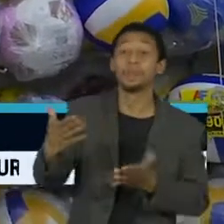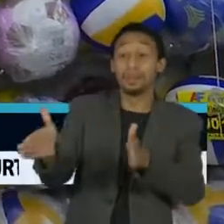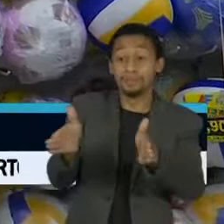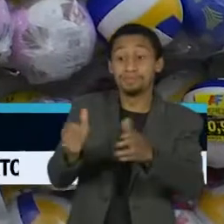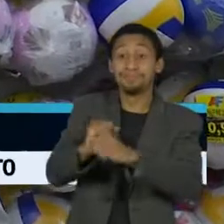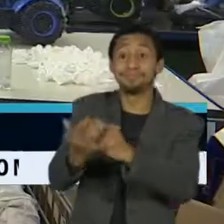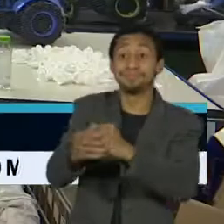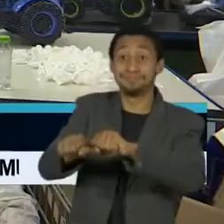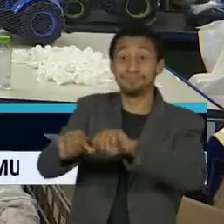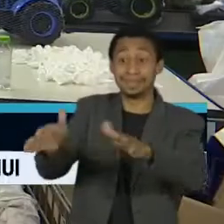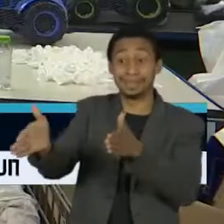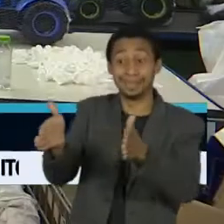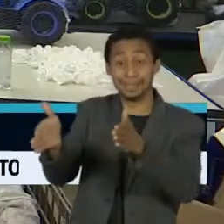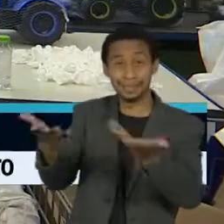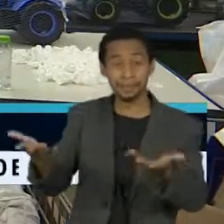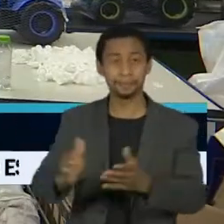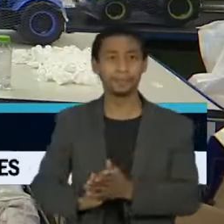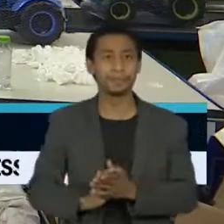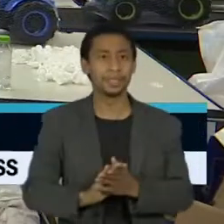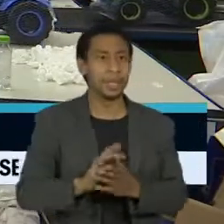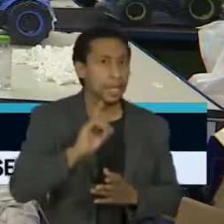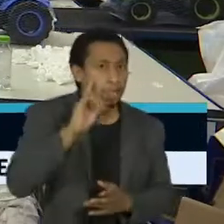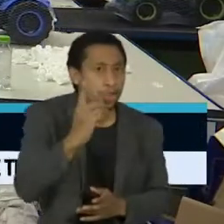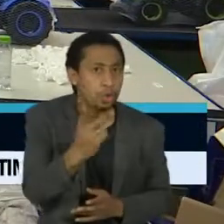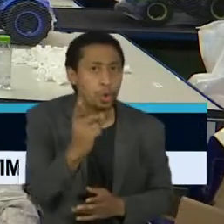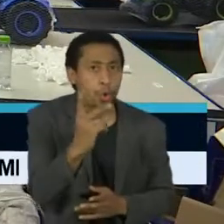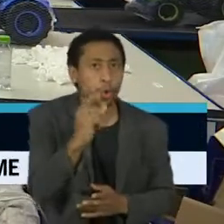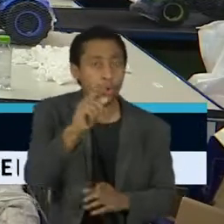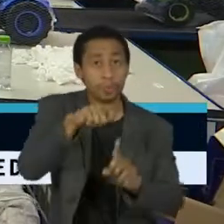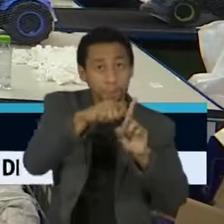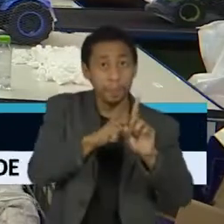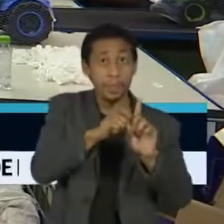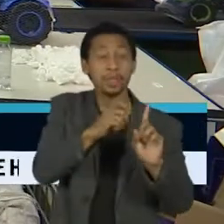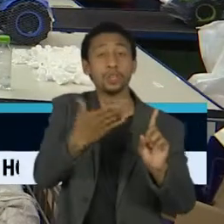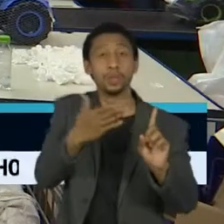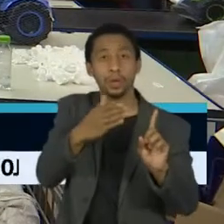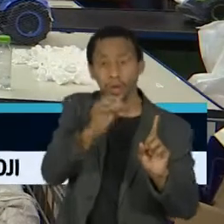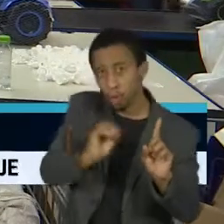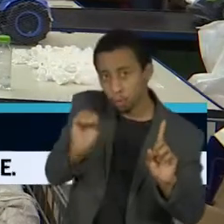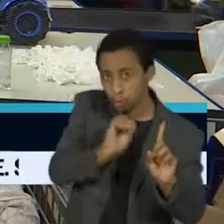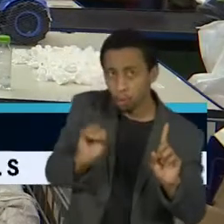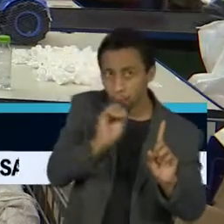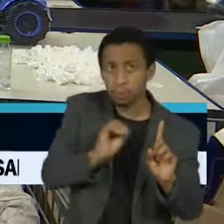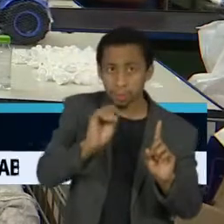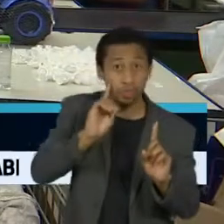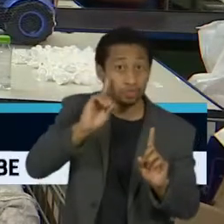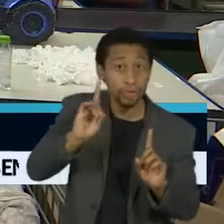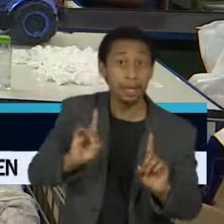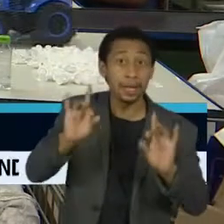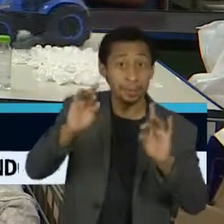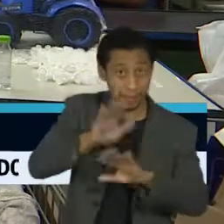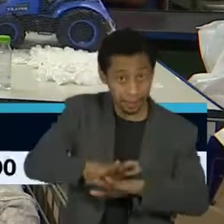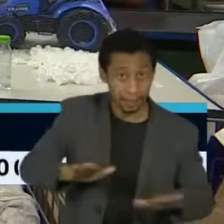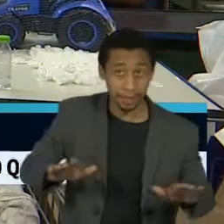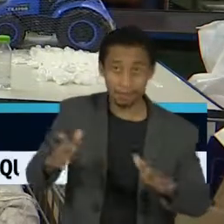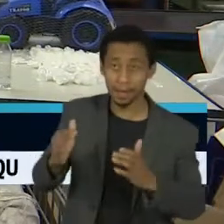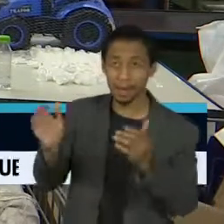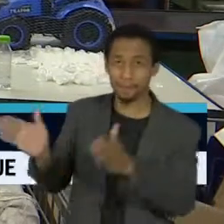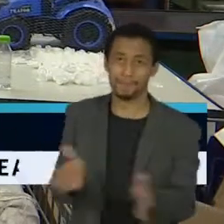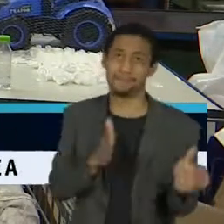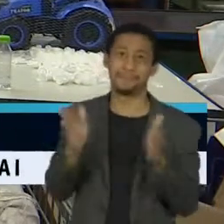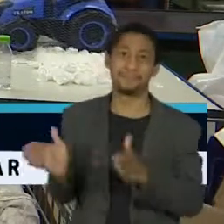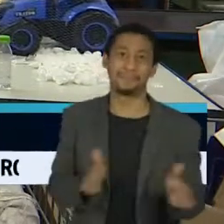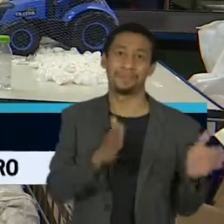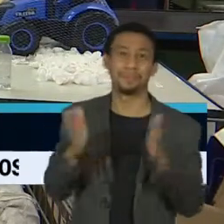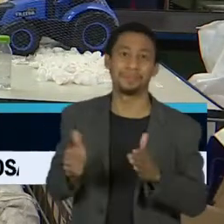a pandemia, né? Se o dia 12 de outubro esquenta as expectativas lá no comércio, aqui no chão da fábrica a ordem é manter as máquinas